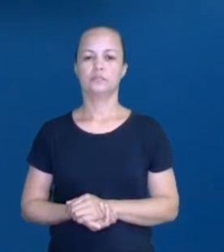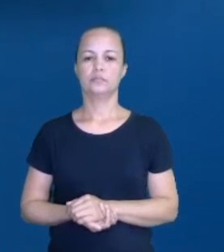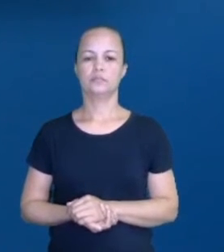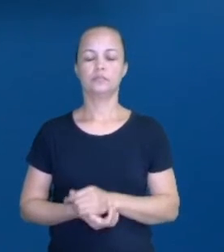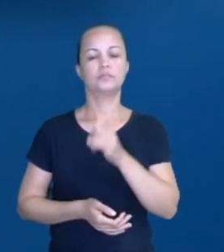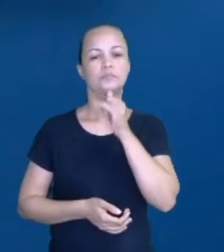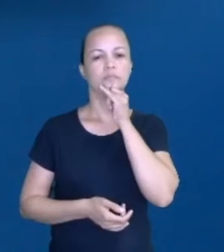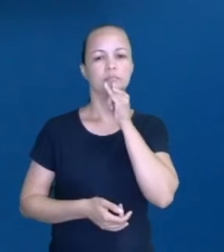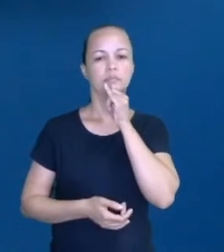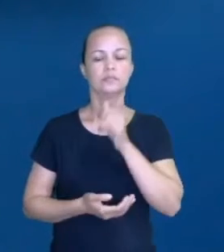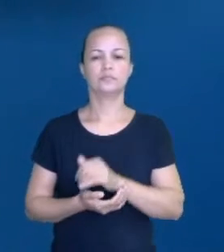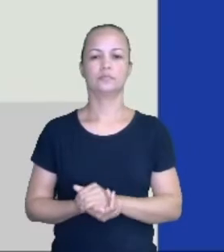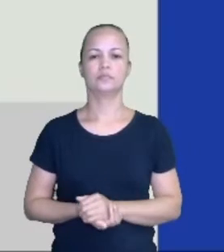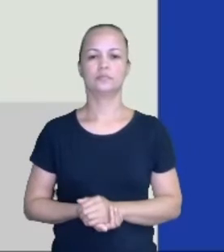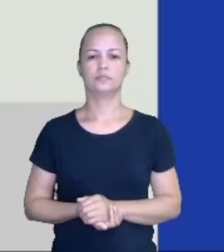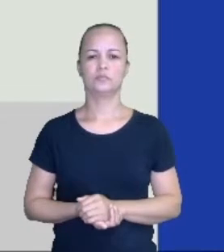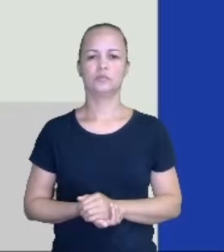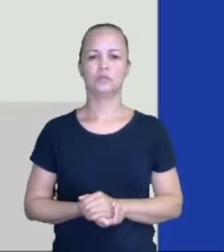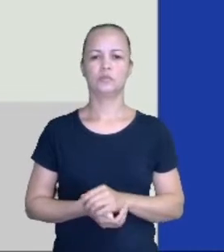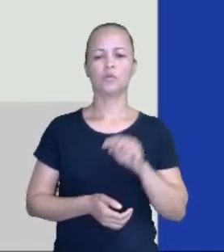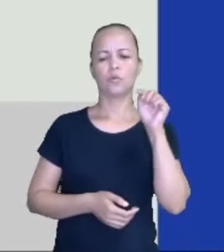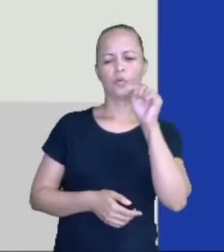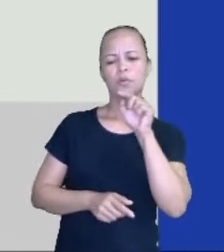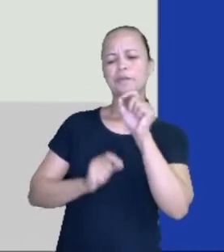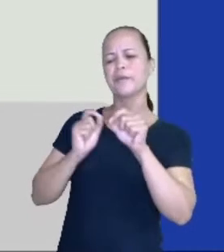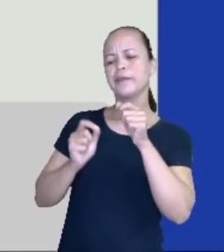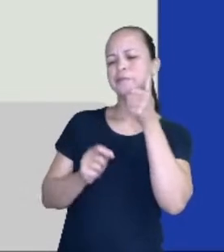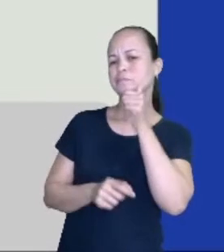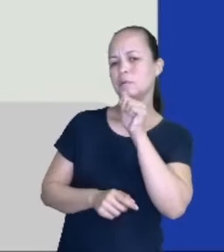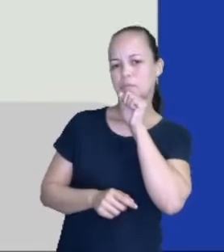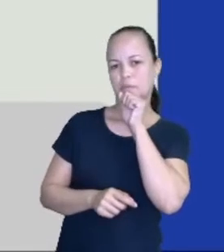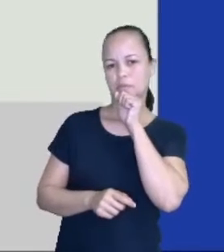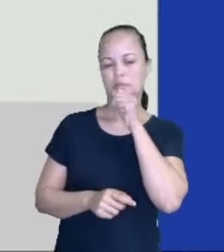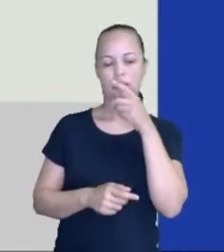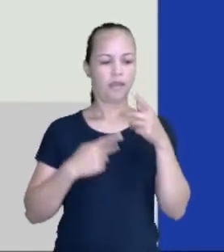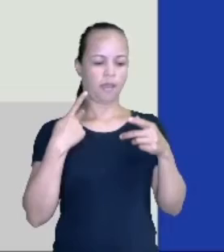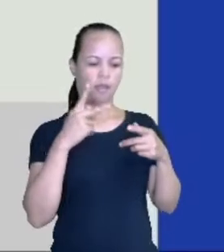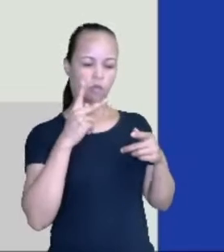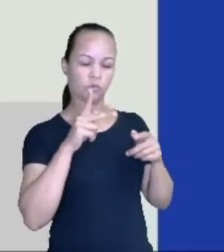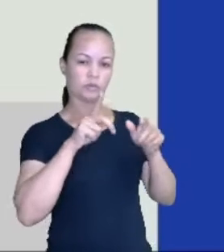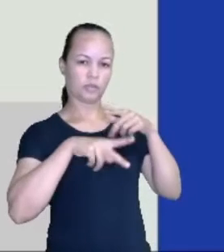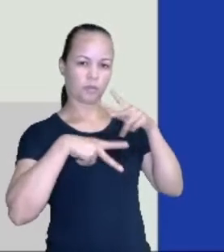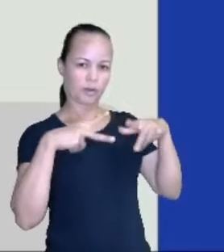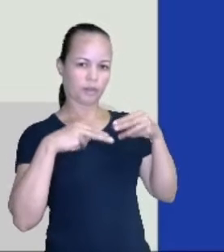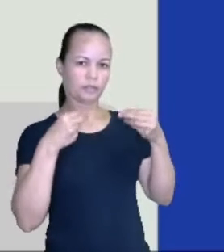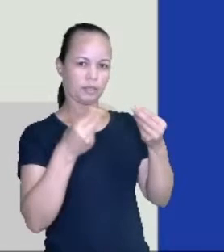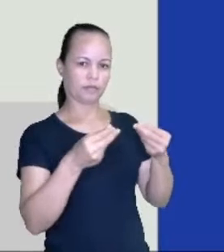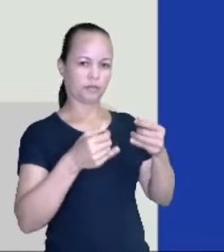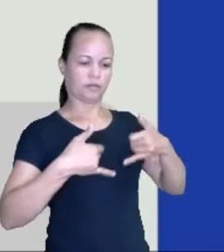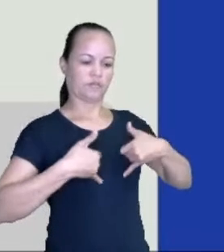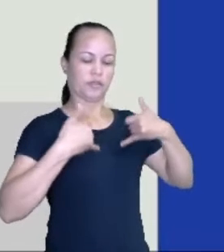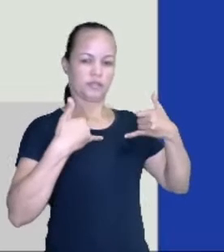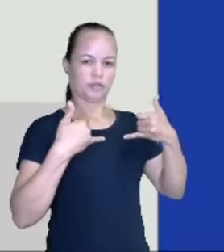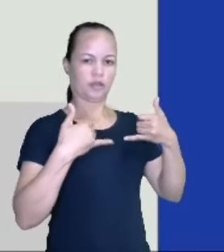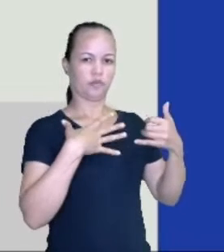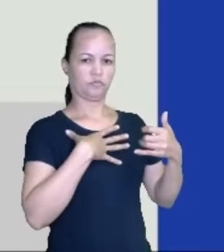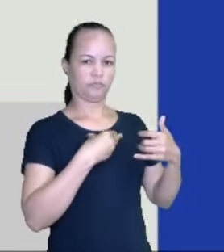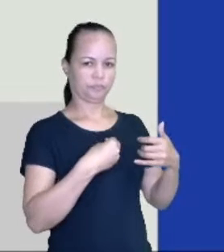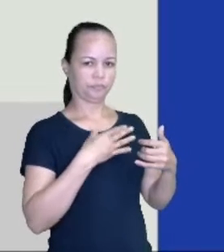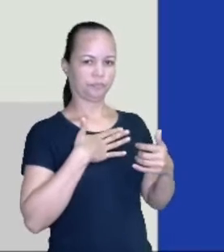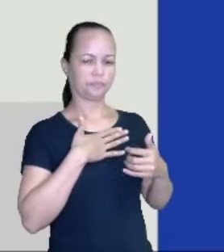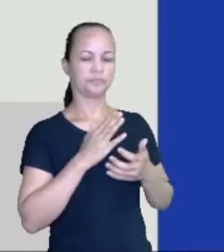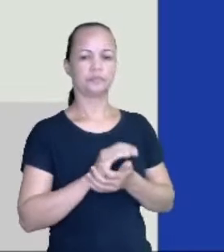Trouxe esse exemplo aqui, ó. O que é isso, mãe? É o seu presente de aniversário, minha filha. Então, ó, o primeiro